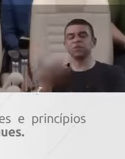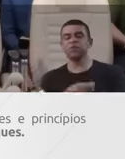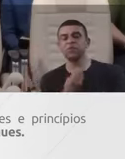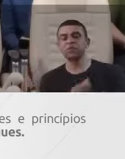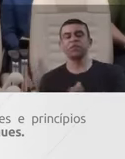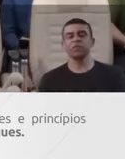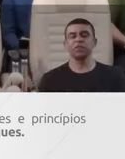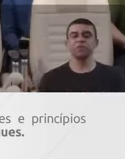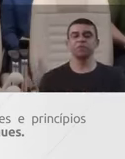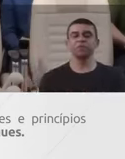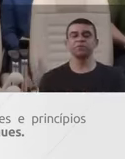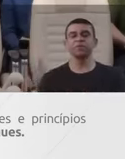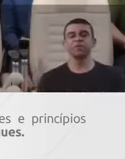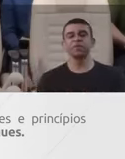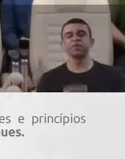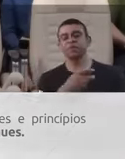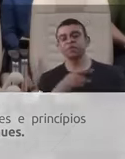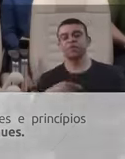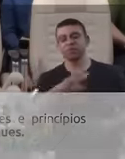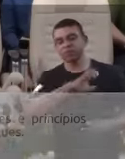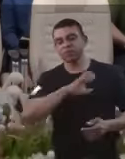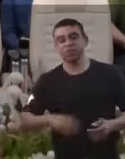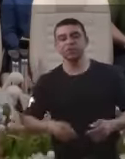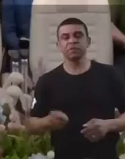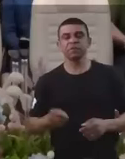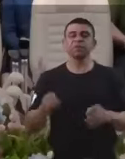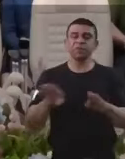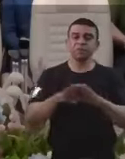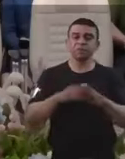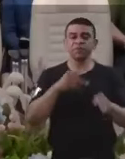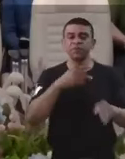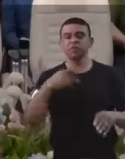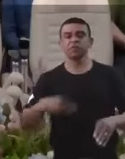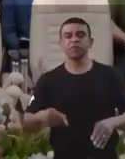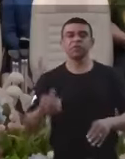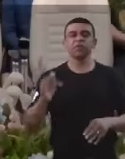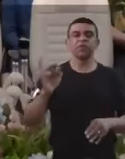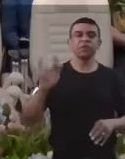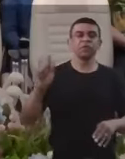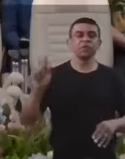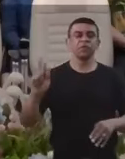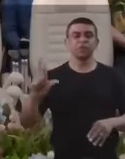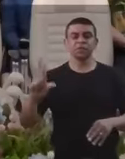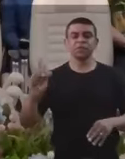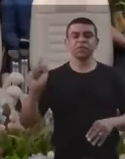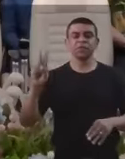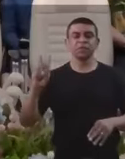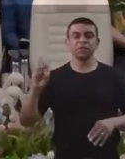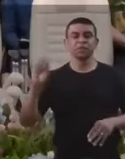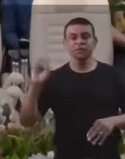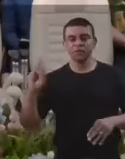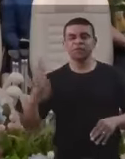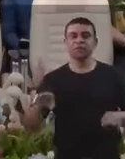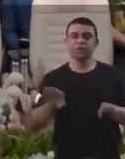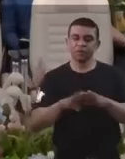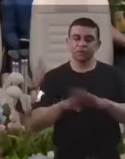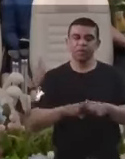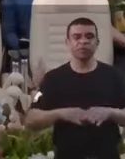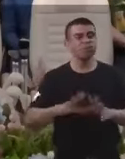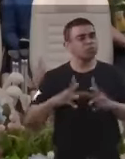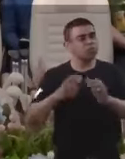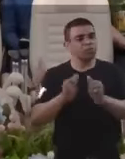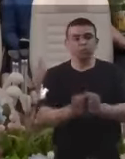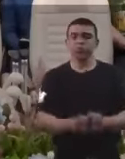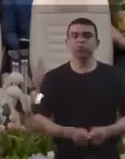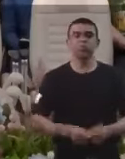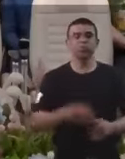Flávio Pena, minha gratidão a Deus pela sua vida, pelo seu ministério, pela sua história. Todo o corpo de obreiros